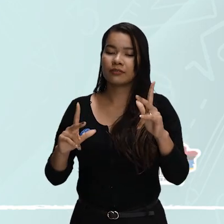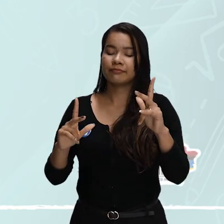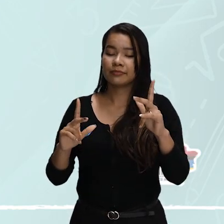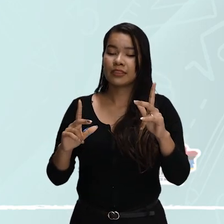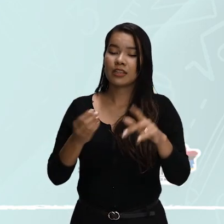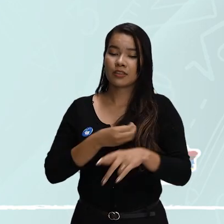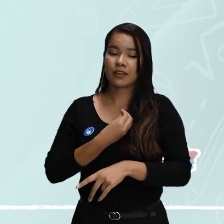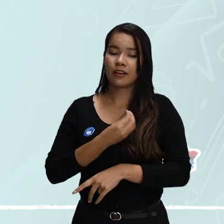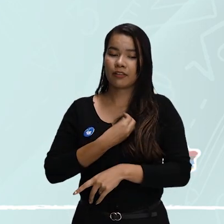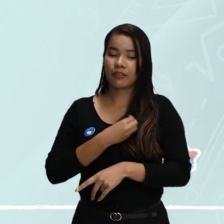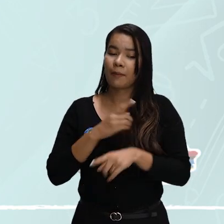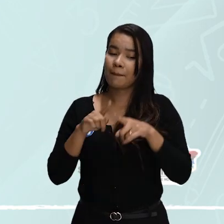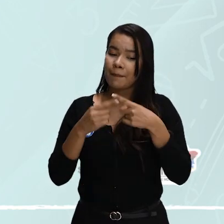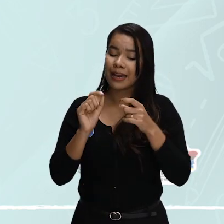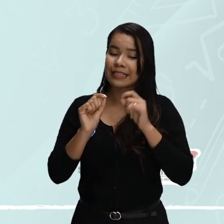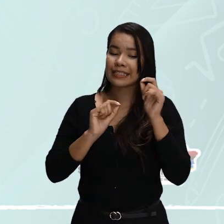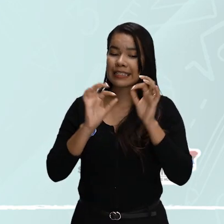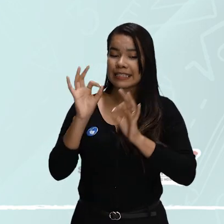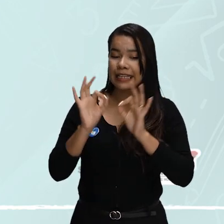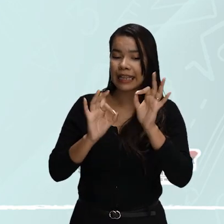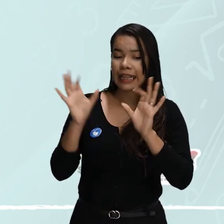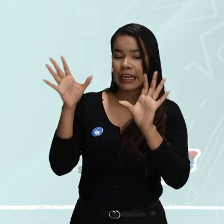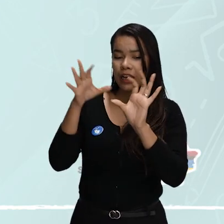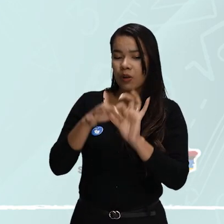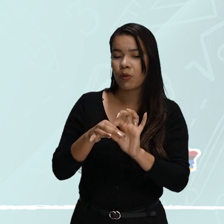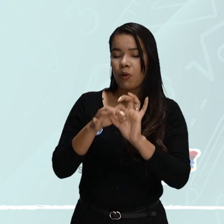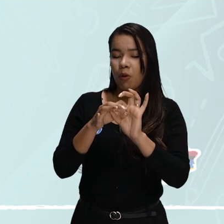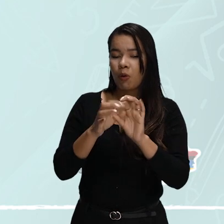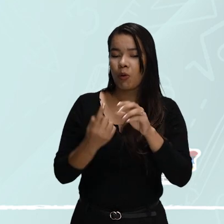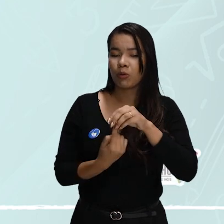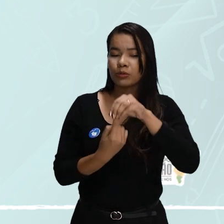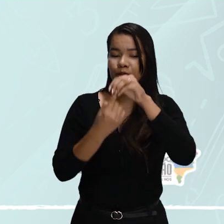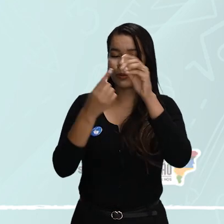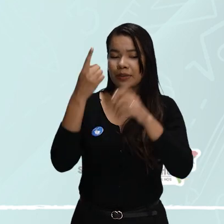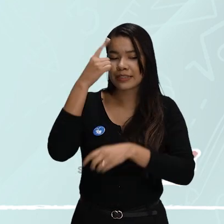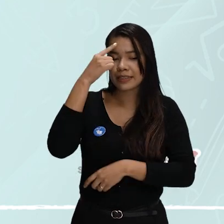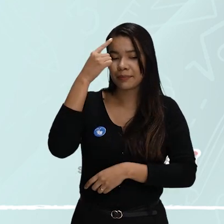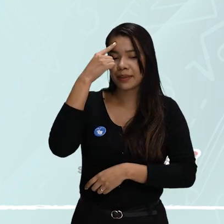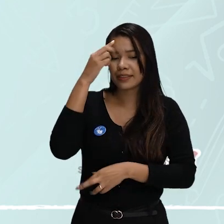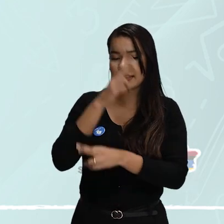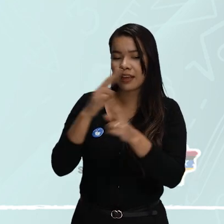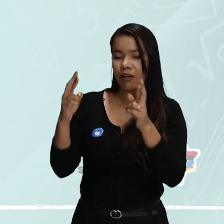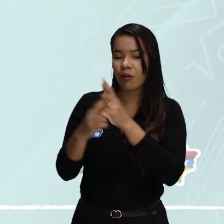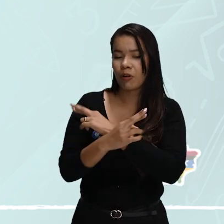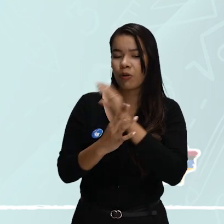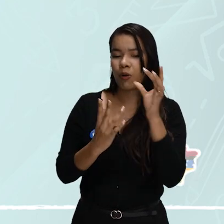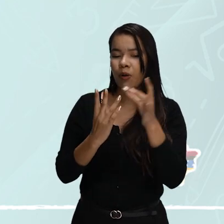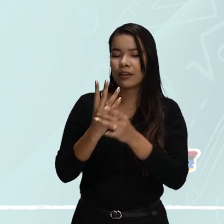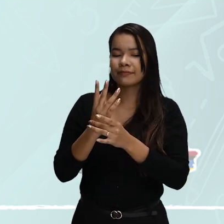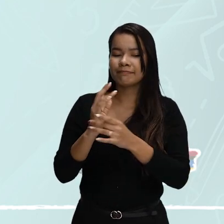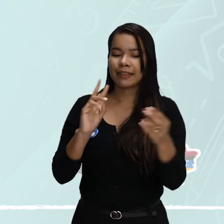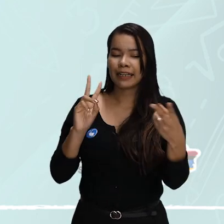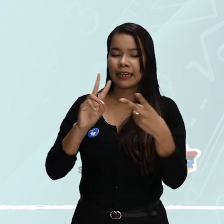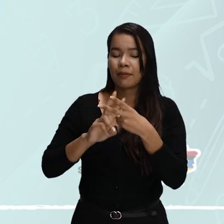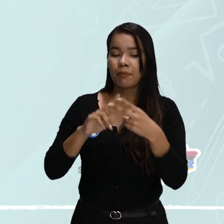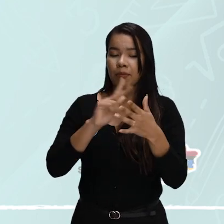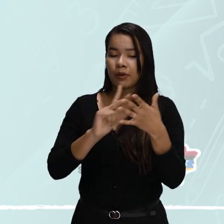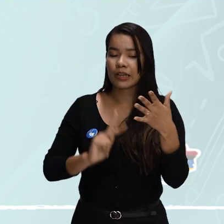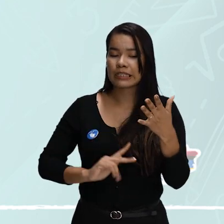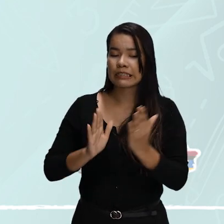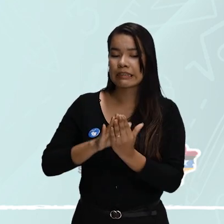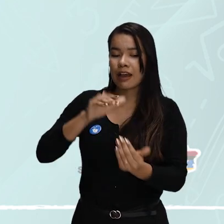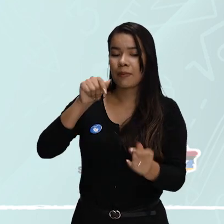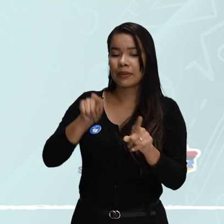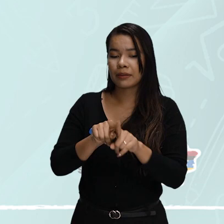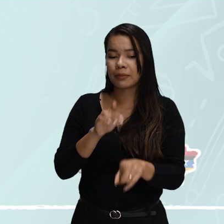pela unidade do pensamento e se ligam como os anéis de uma cadeia. Poesias da alma e do coração, e que